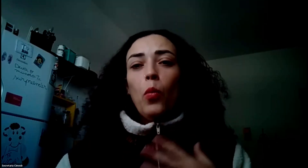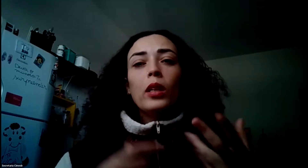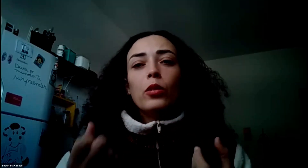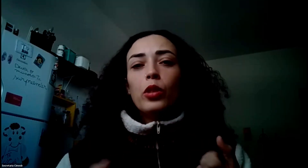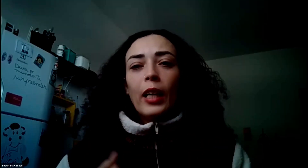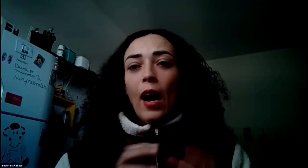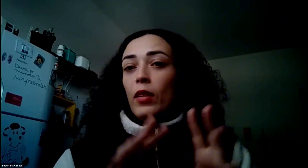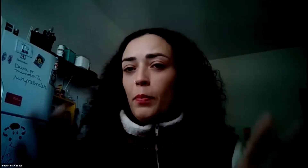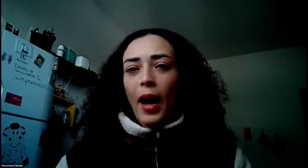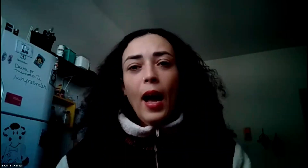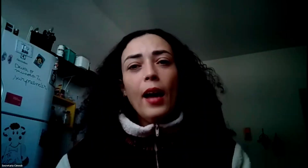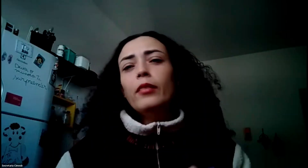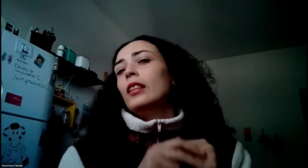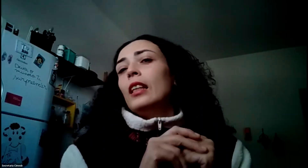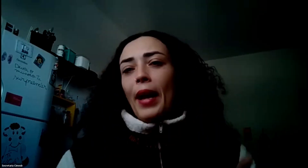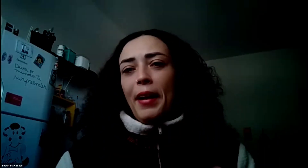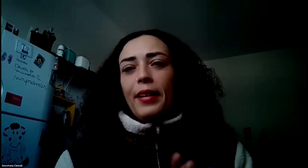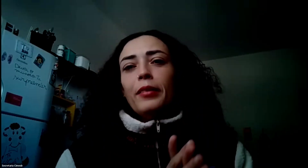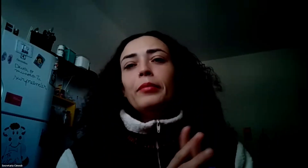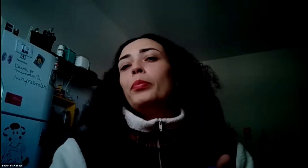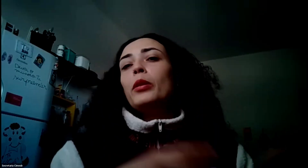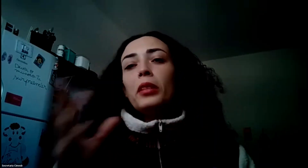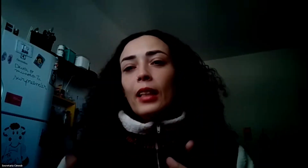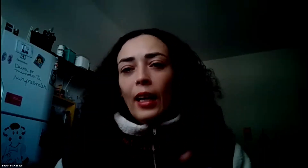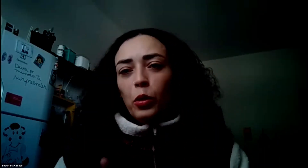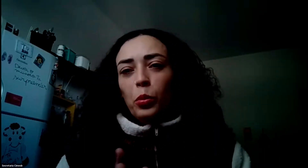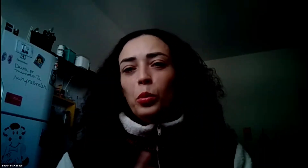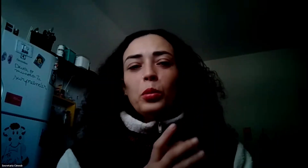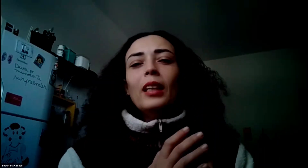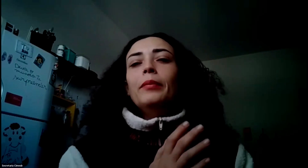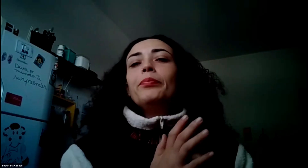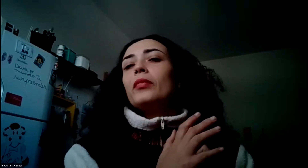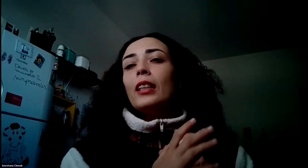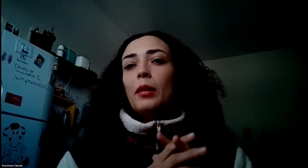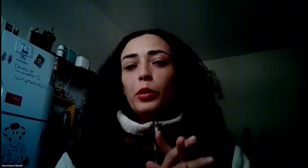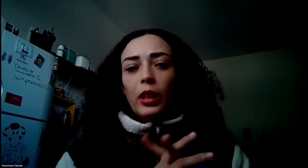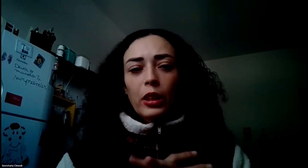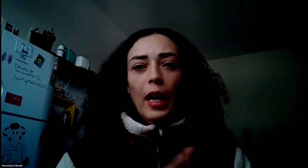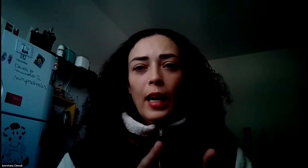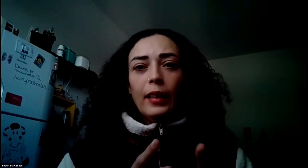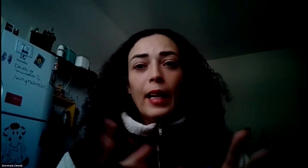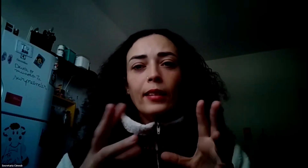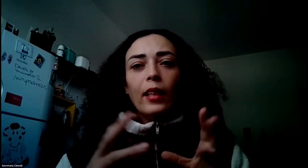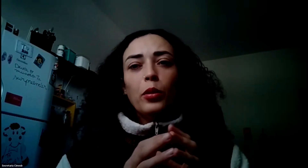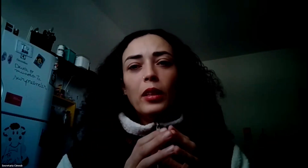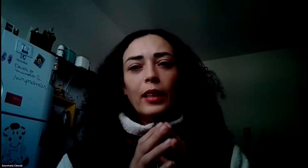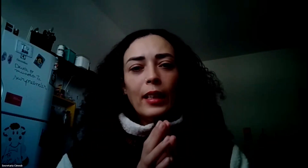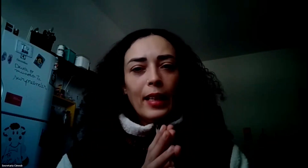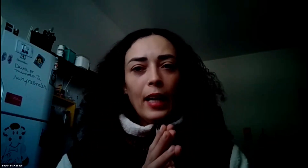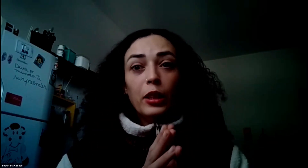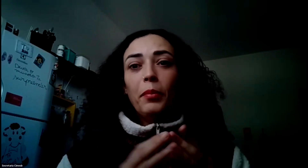que estão na rua, tanto de carro, eles param, esperam, perguntam se quer ajuda, e assim por diante. Tem